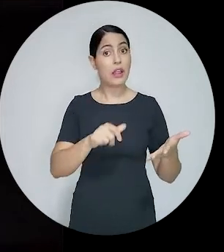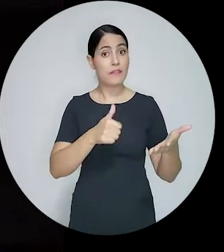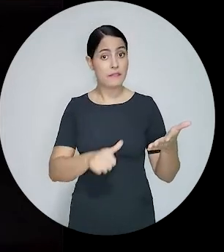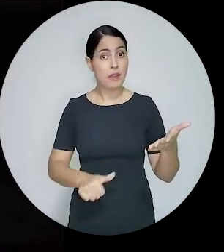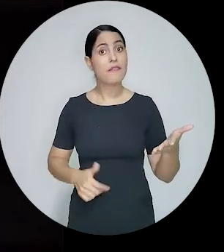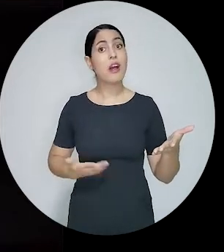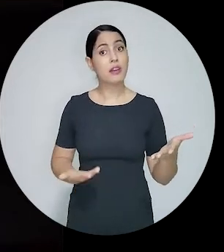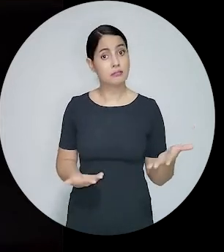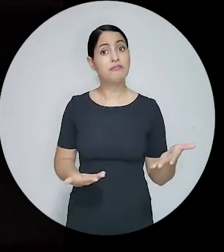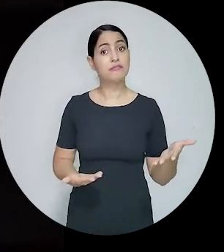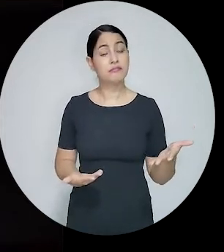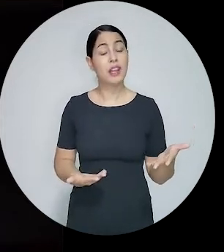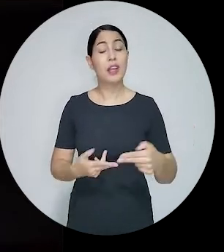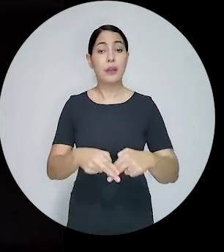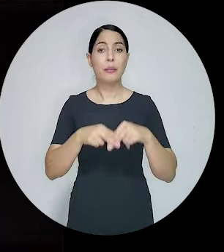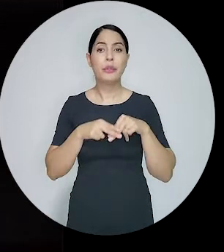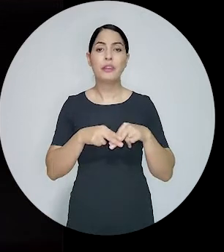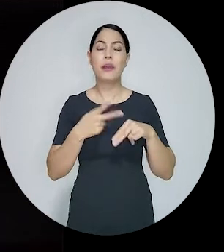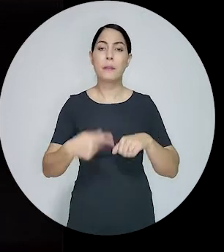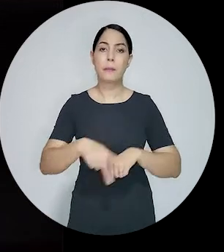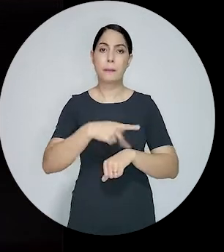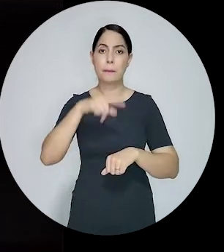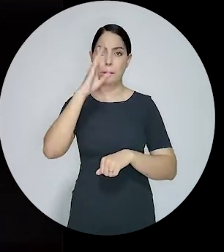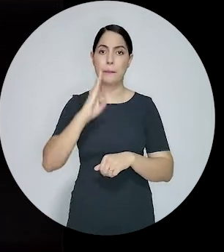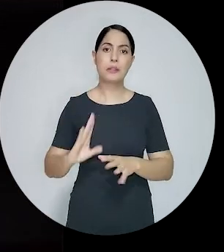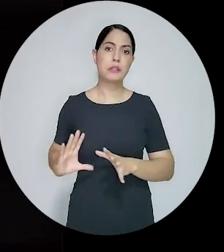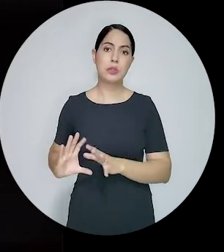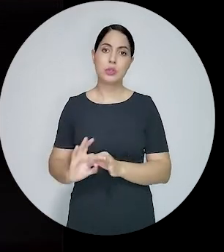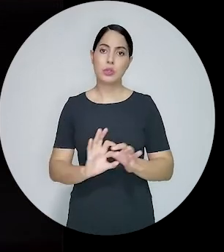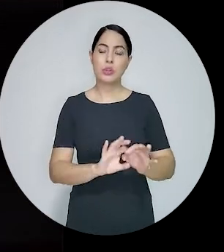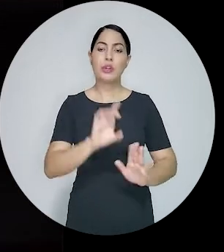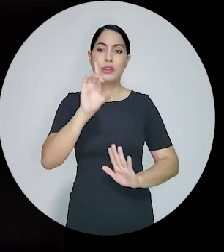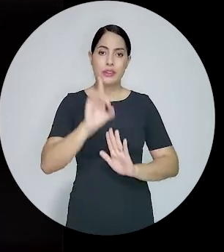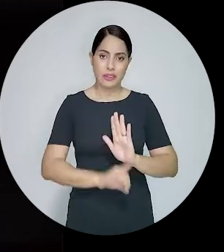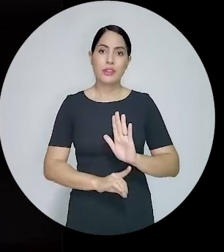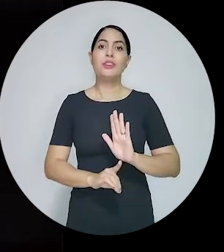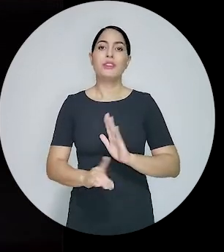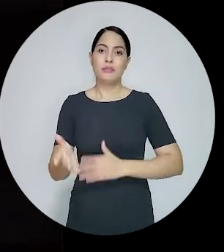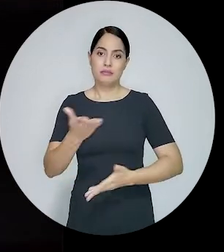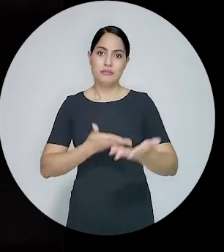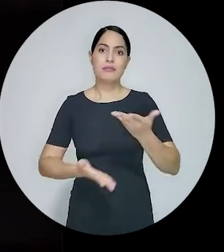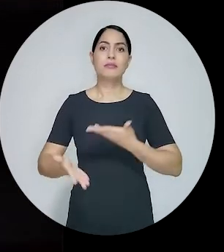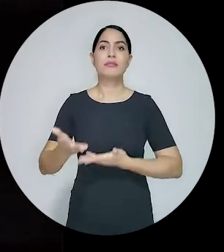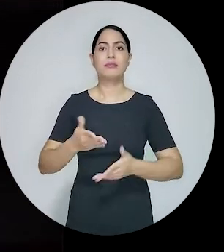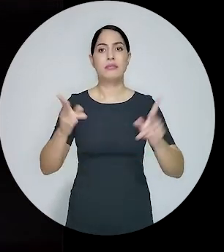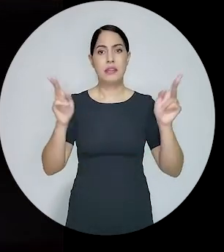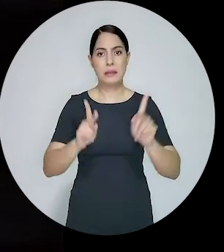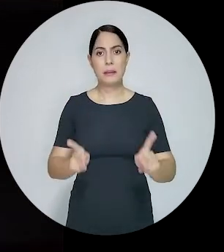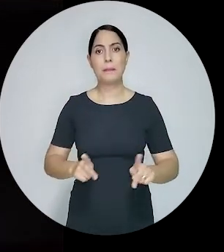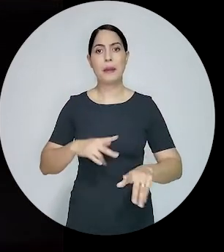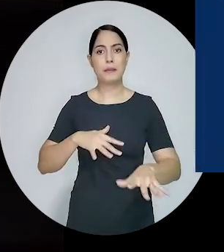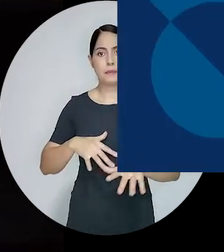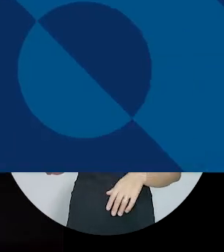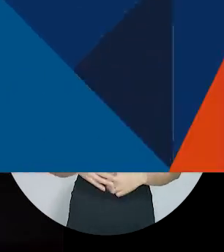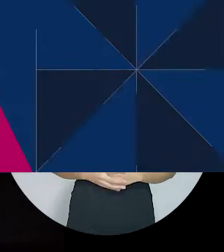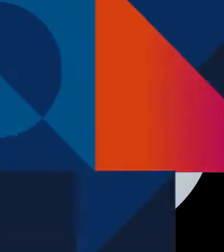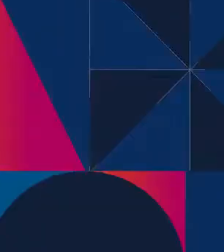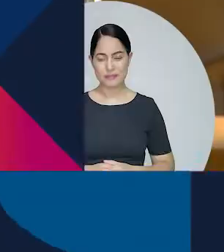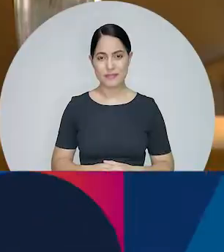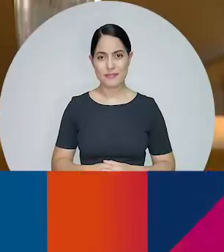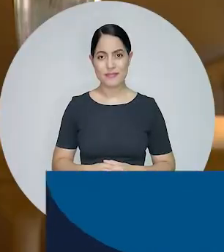na recomendação que ele deve produzir para o Brasil em relação ao direito e à liberdade de associação e reunião